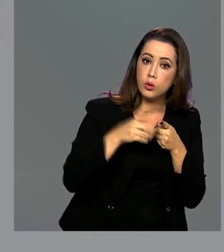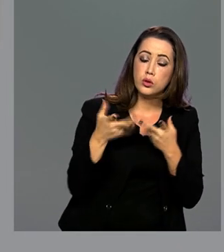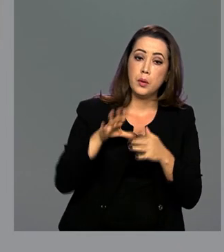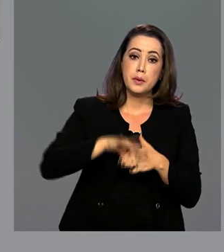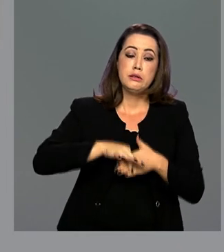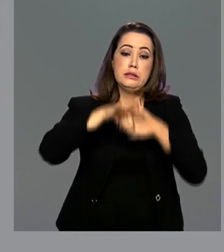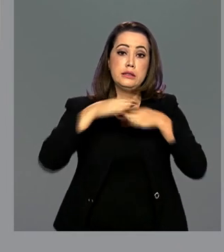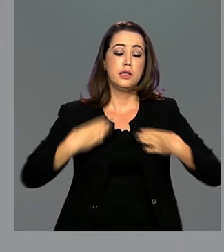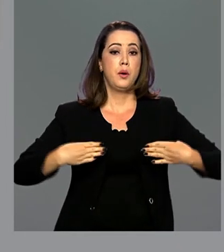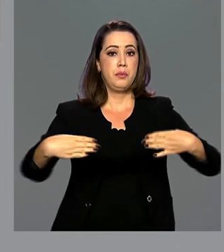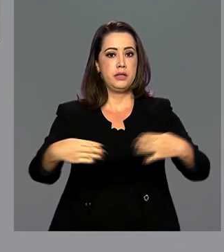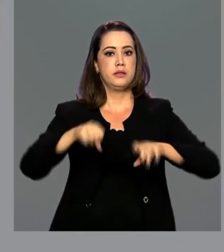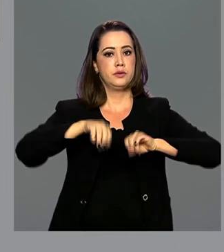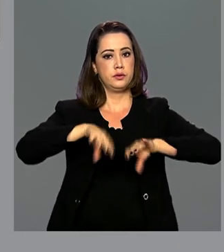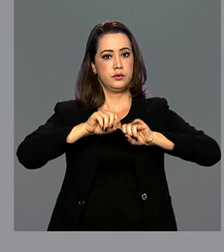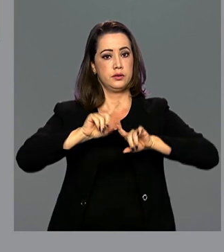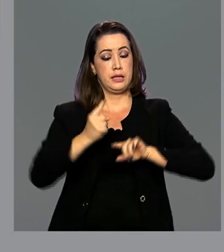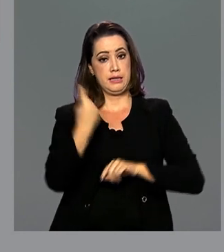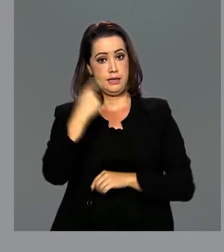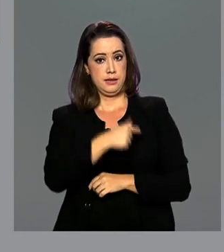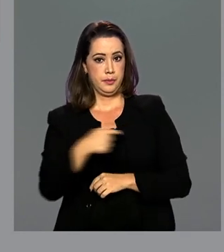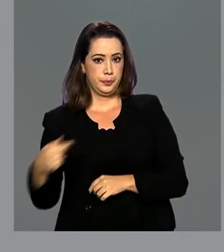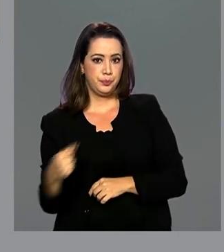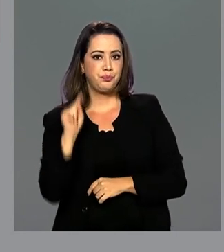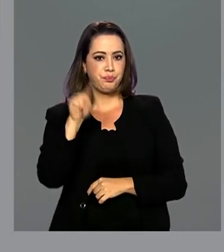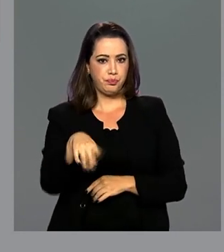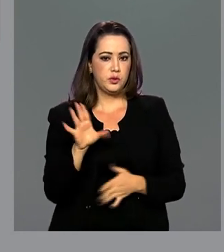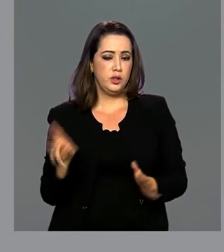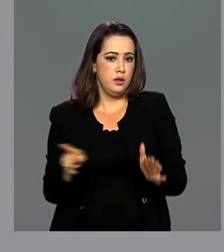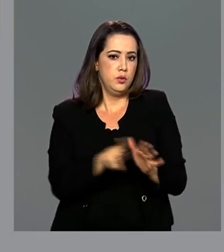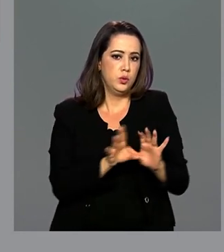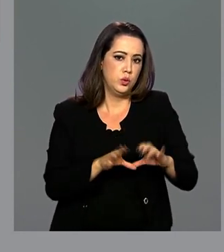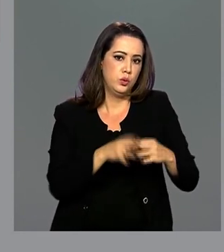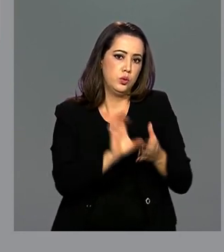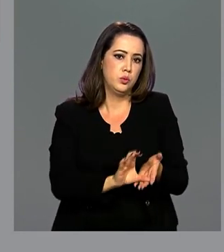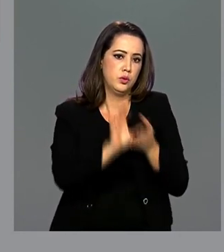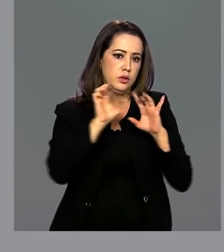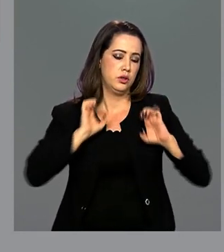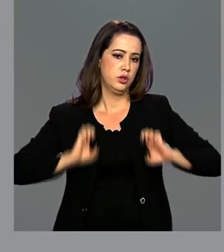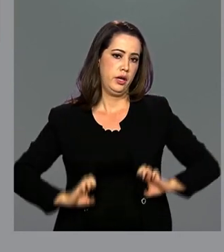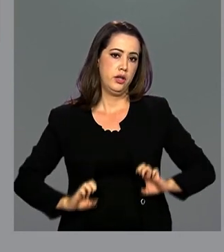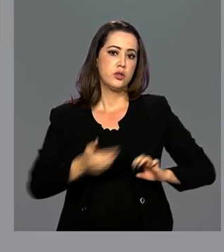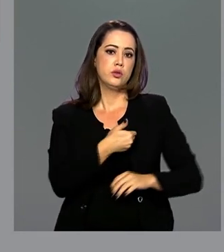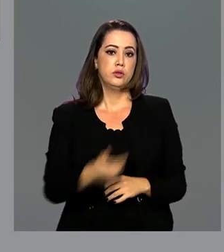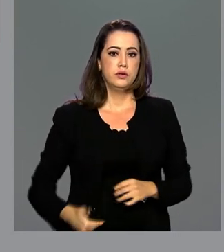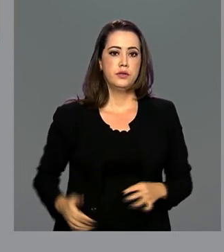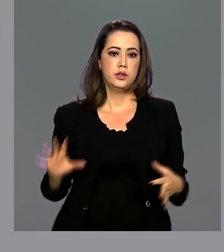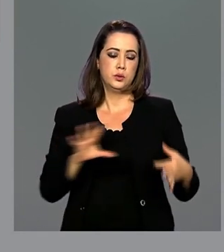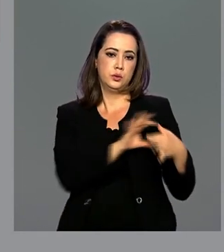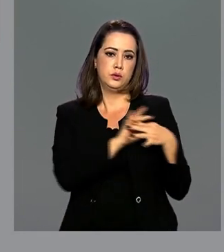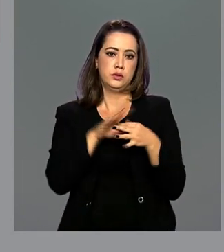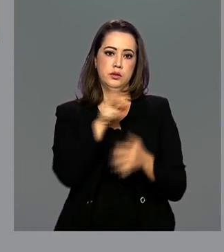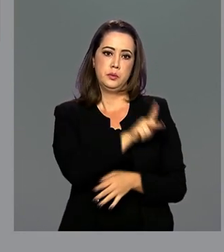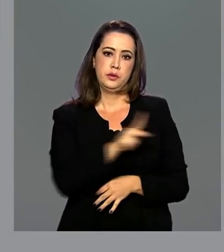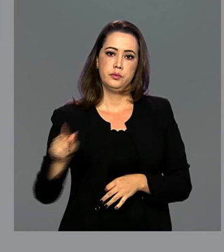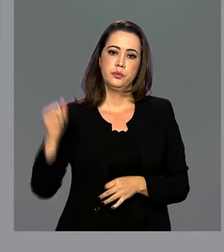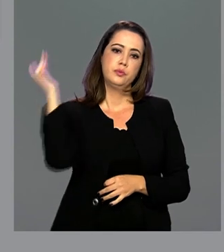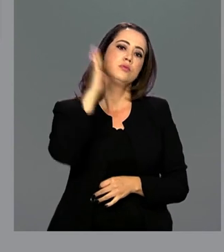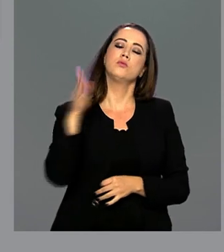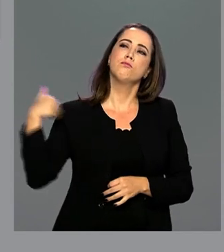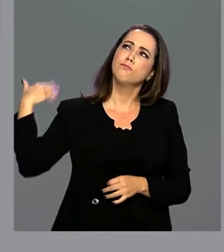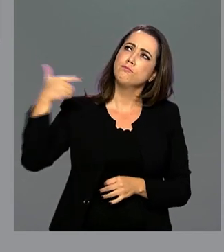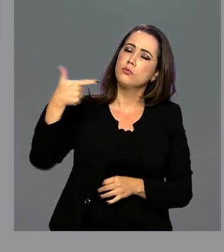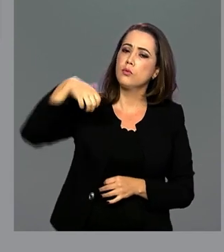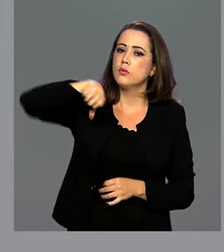comandar o Ministério da Educação na semana passada. Ele é membro da Comissão de Ética Pública, ligada à Presidência da República, desde